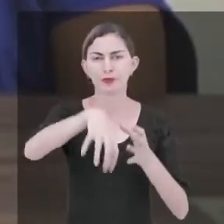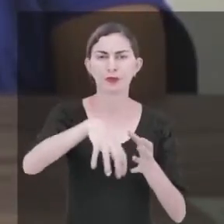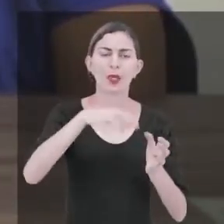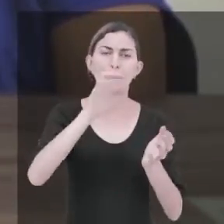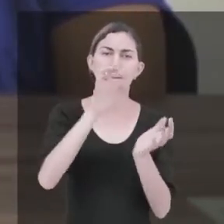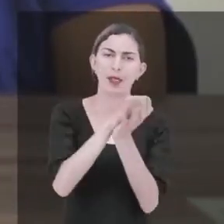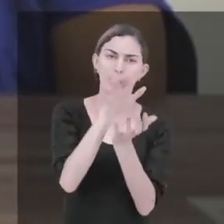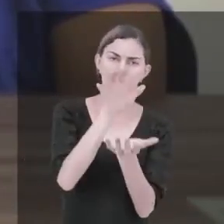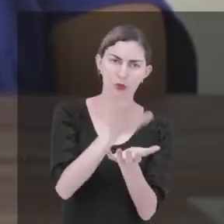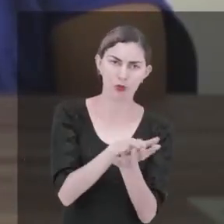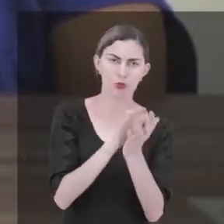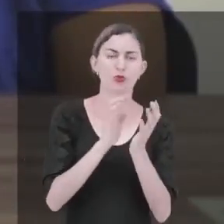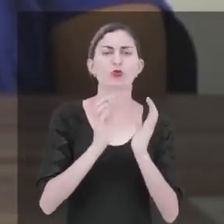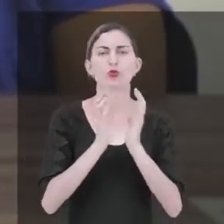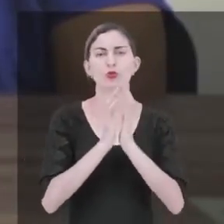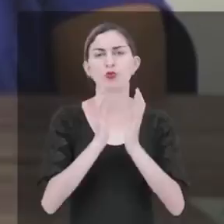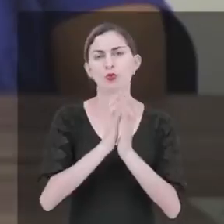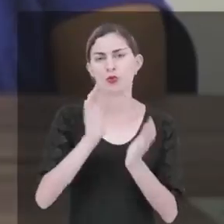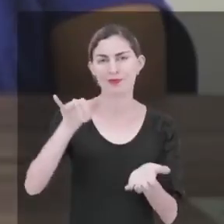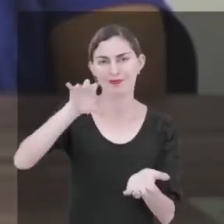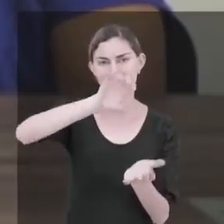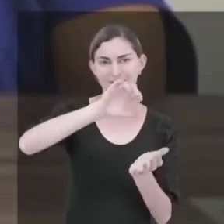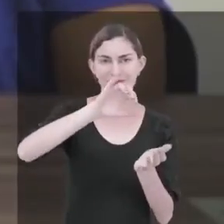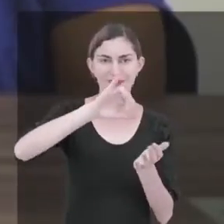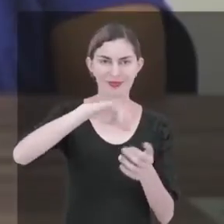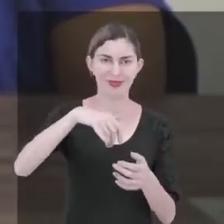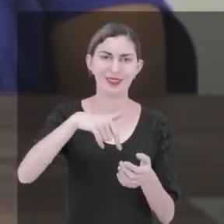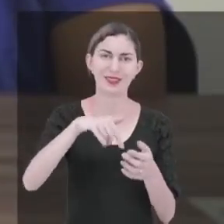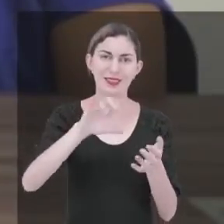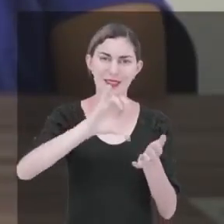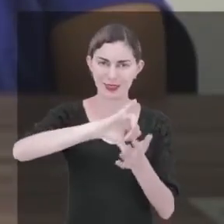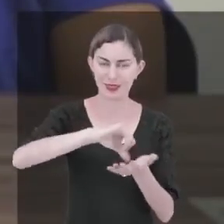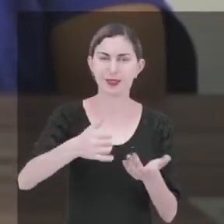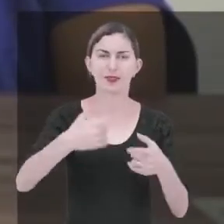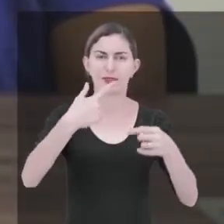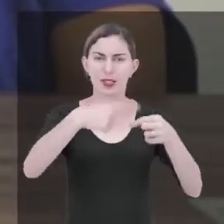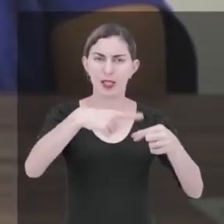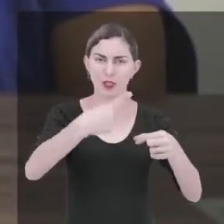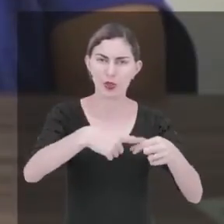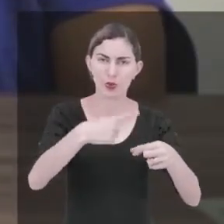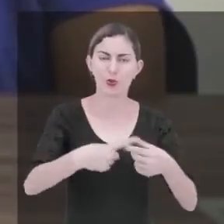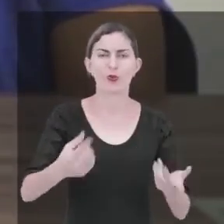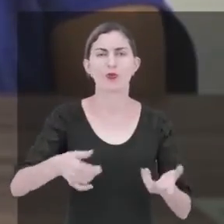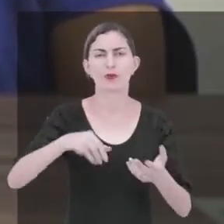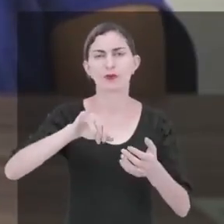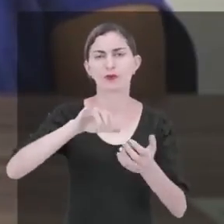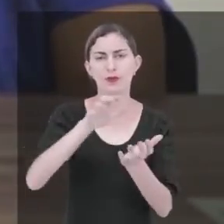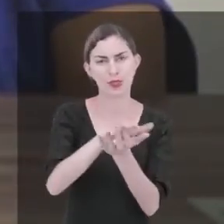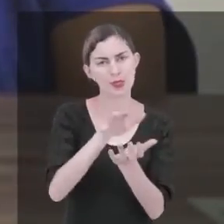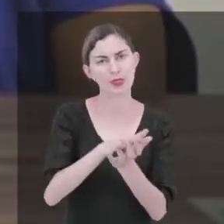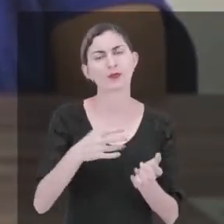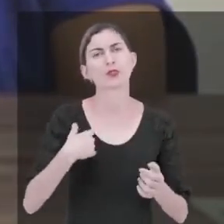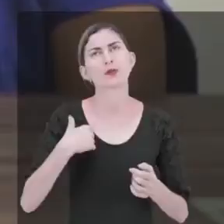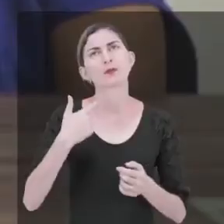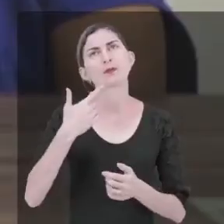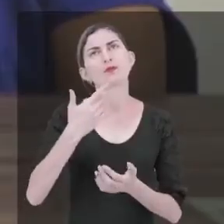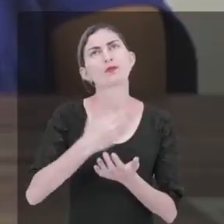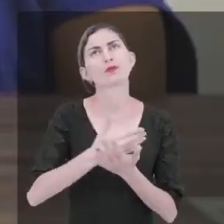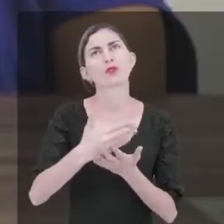na região de Pernambuco, na região metropolitana e interiores do estado de Pernambuco,